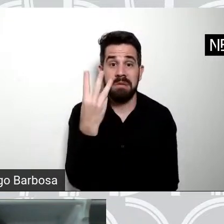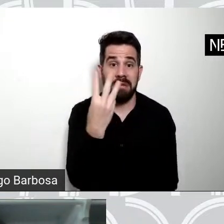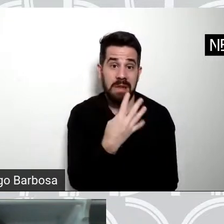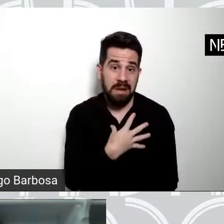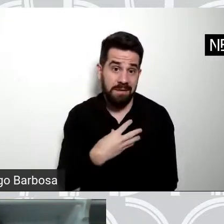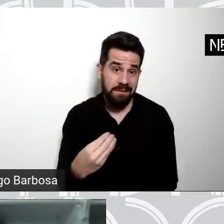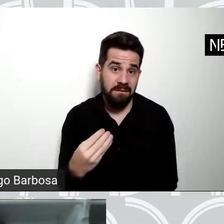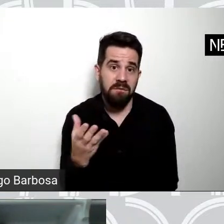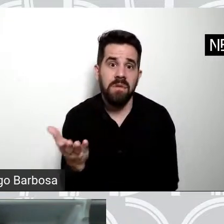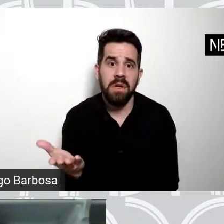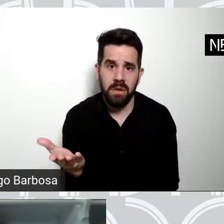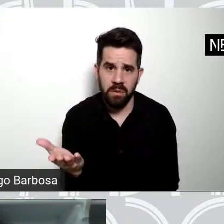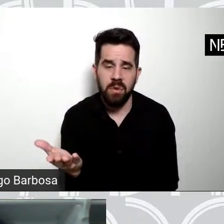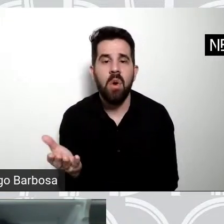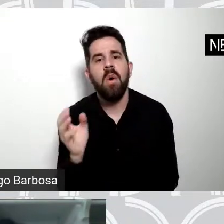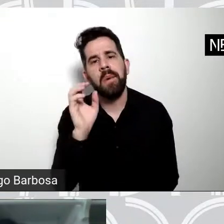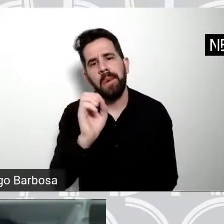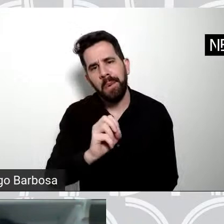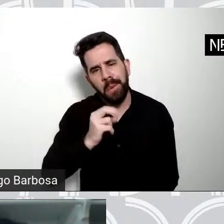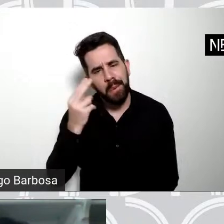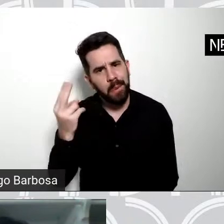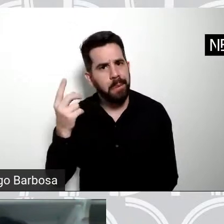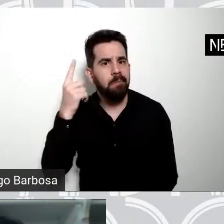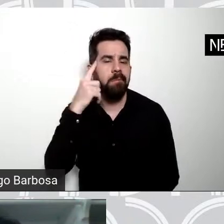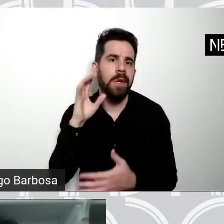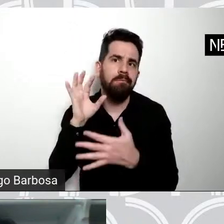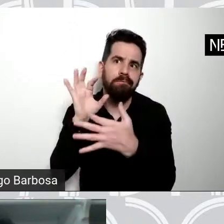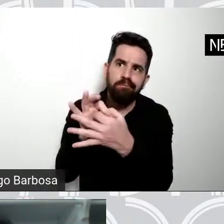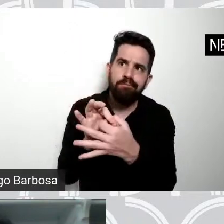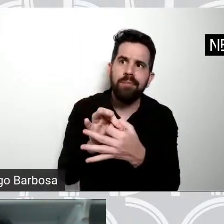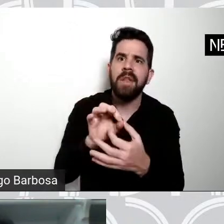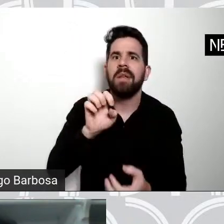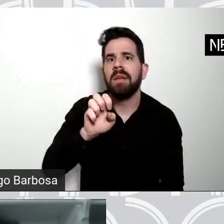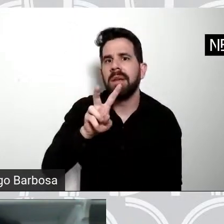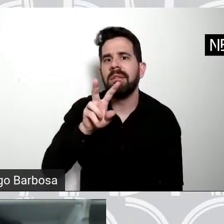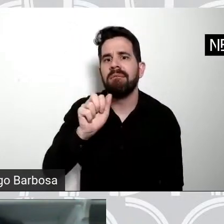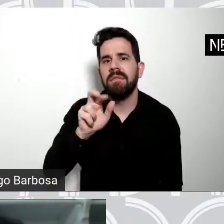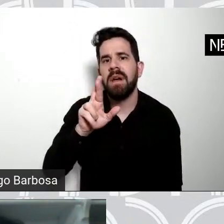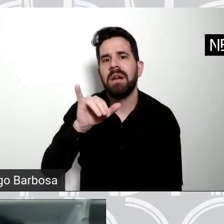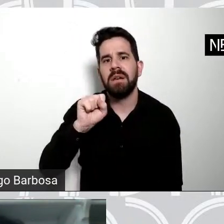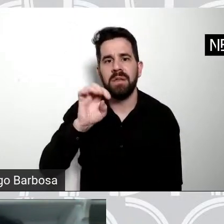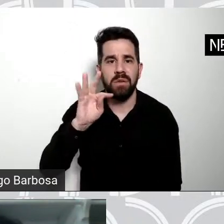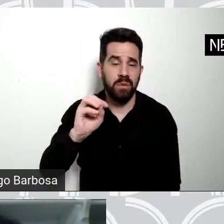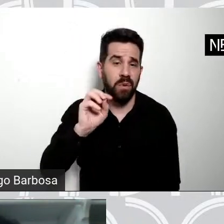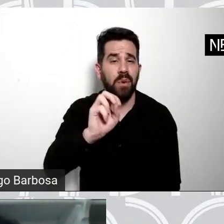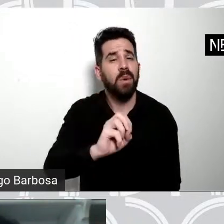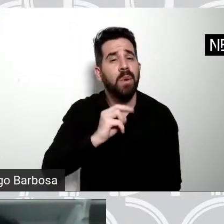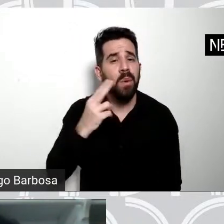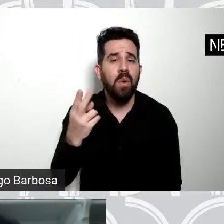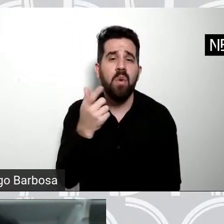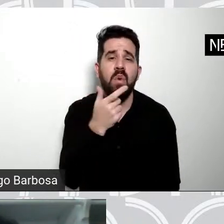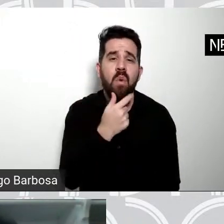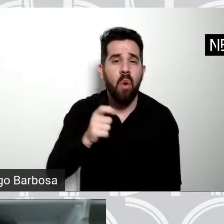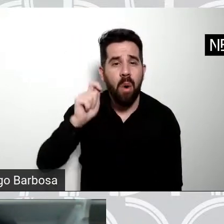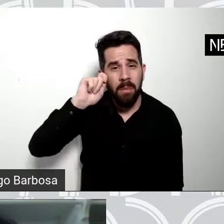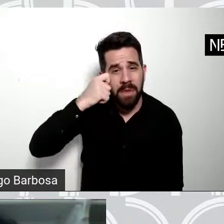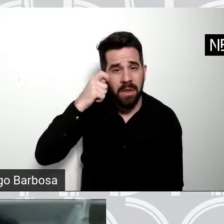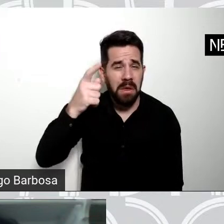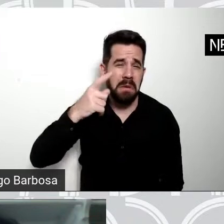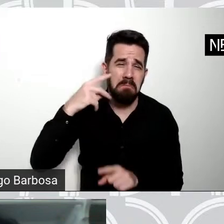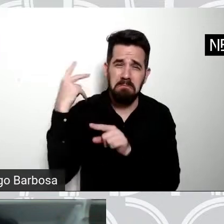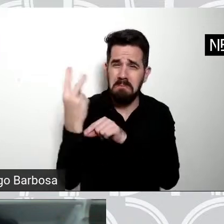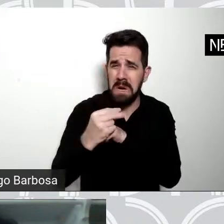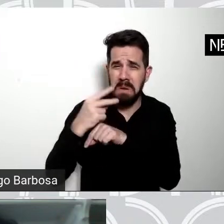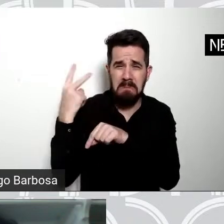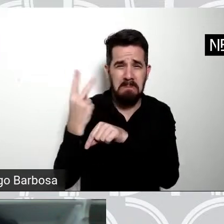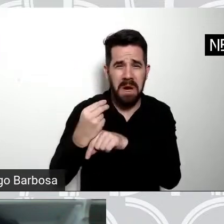Evaristo, ou daquele senhor negro que foi espancado até a morte no Carrefour. Que